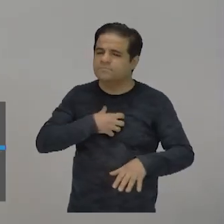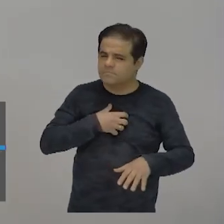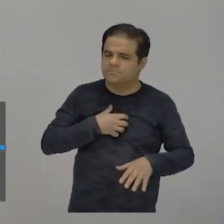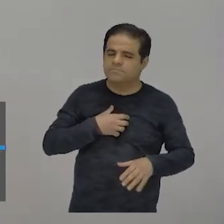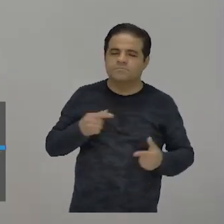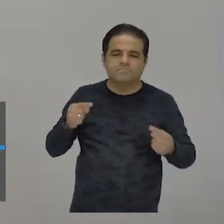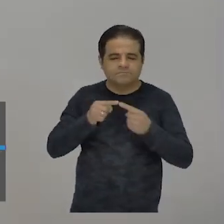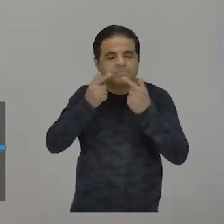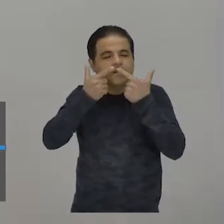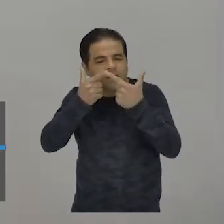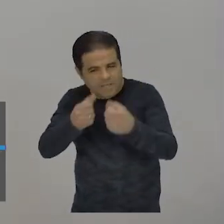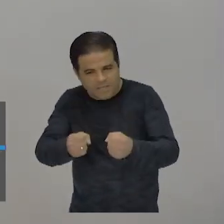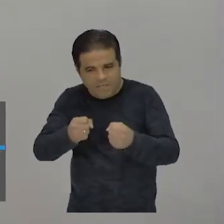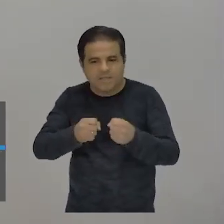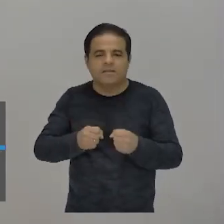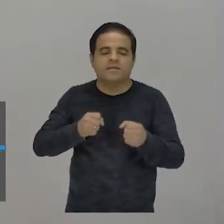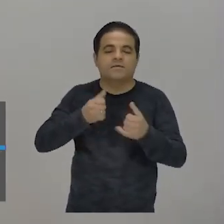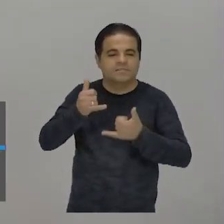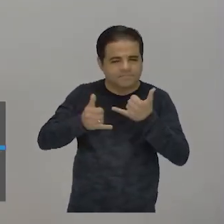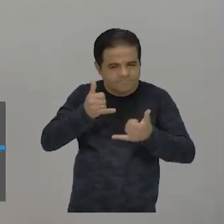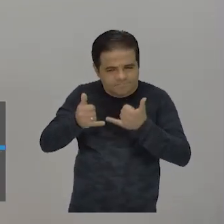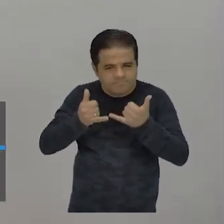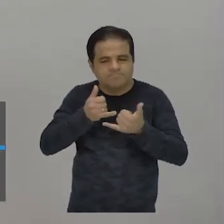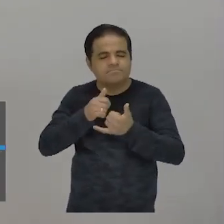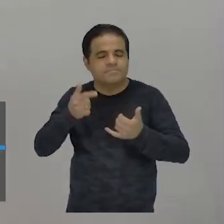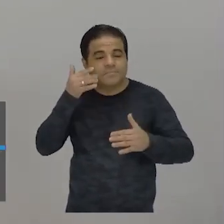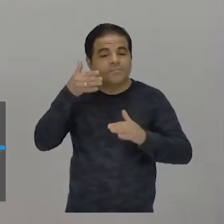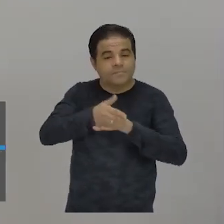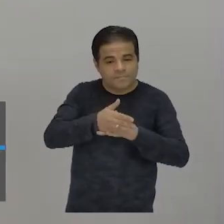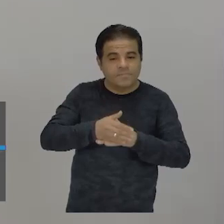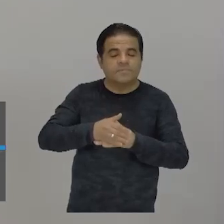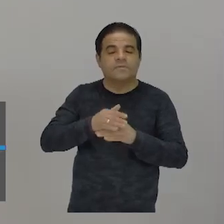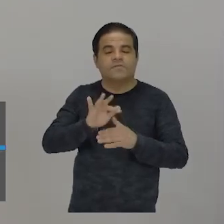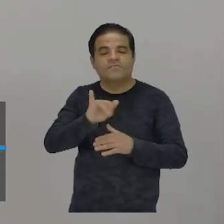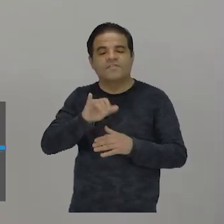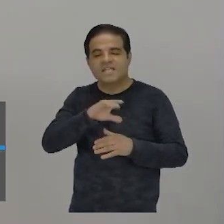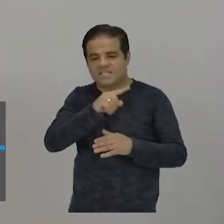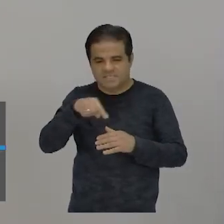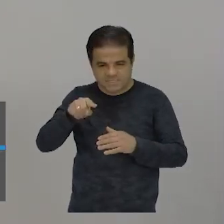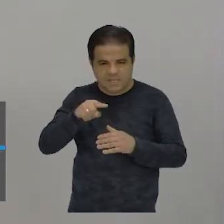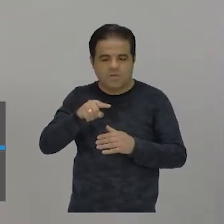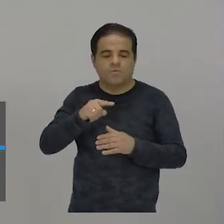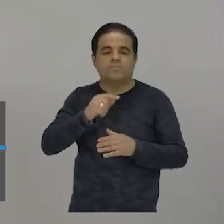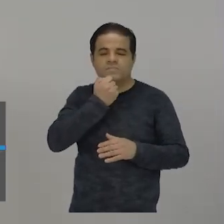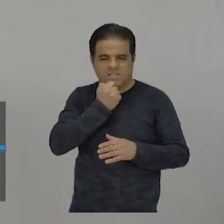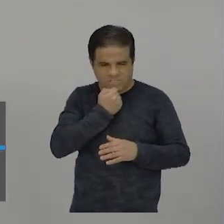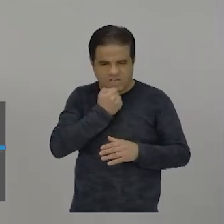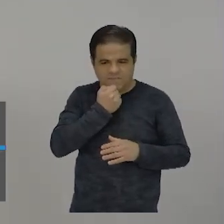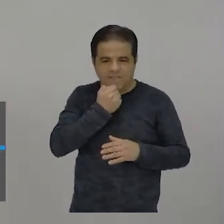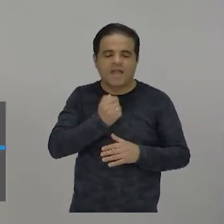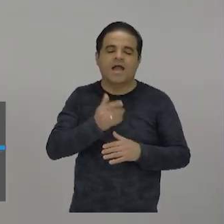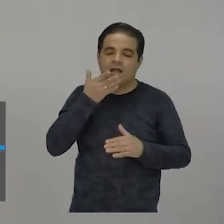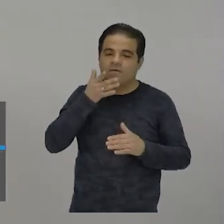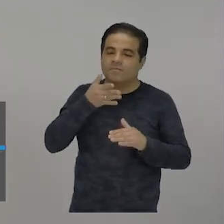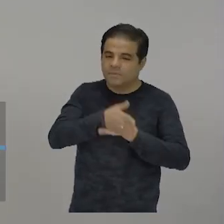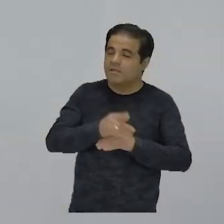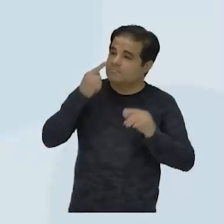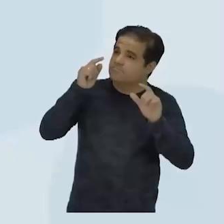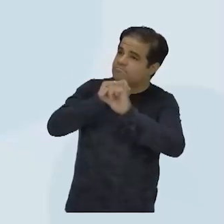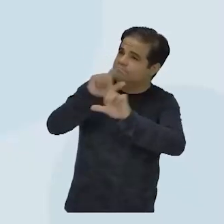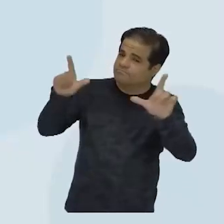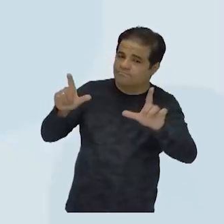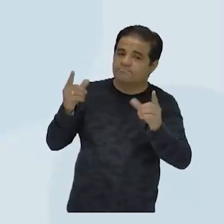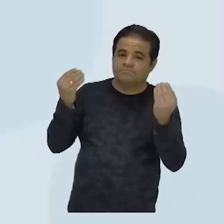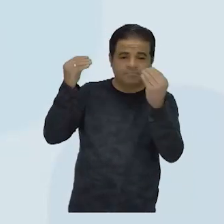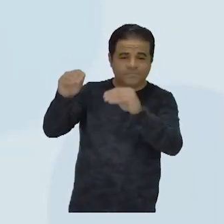da literatura, no caso, entretenimento. Nós vamos entrar na parte de ficção científica, muito bom. Então, tem uma imagem aí que eu coloquei